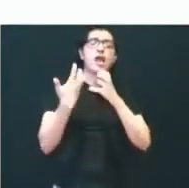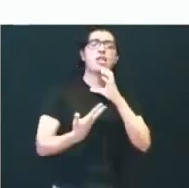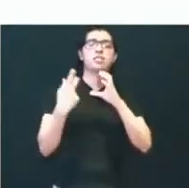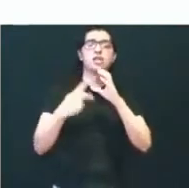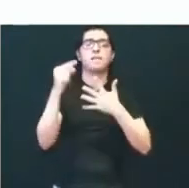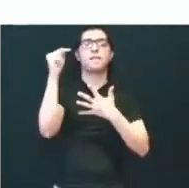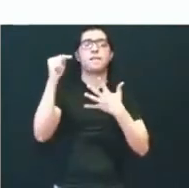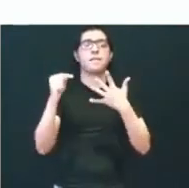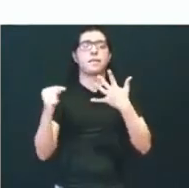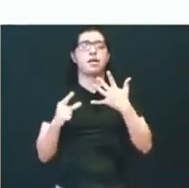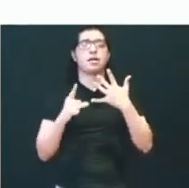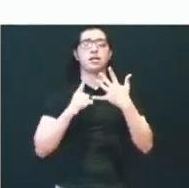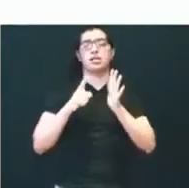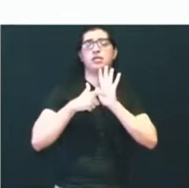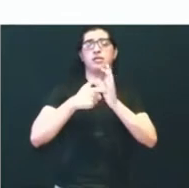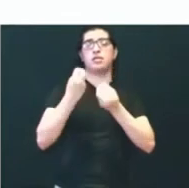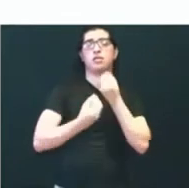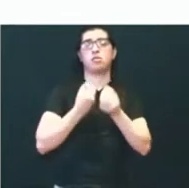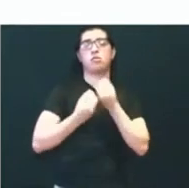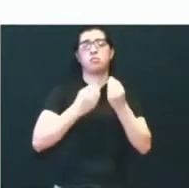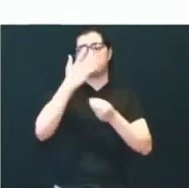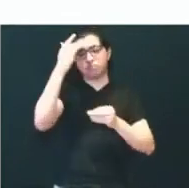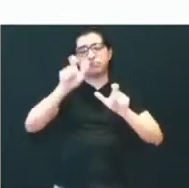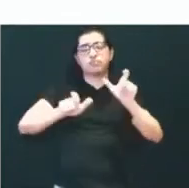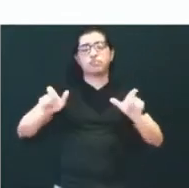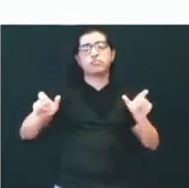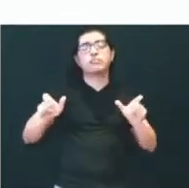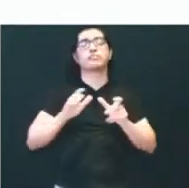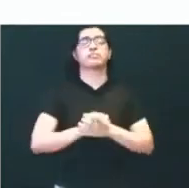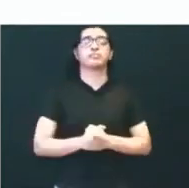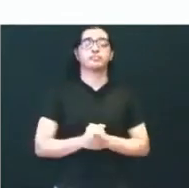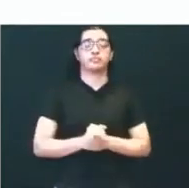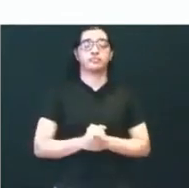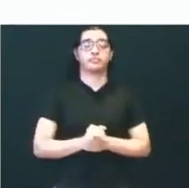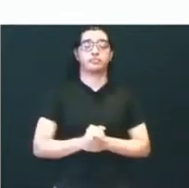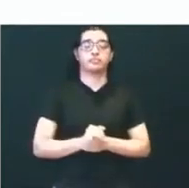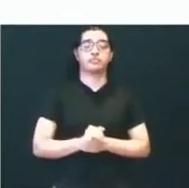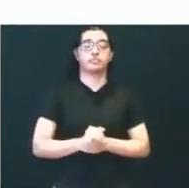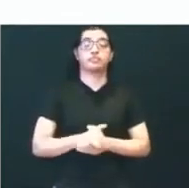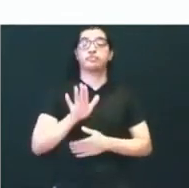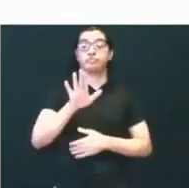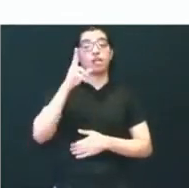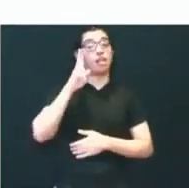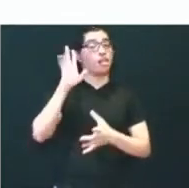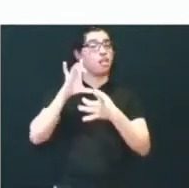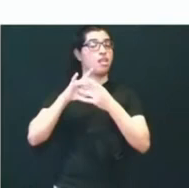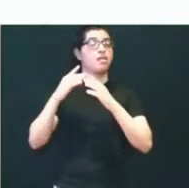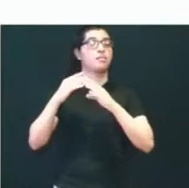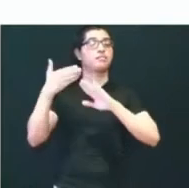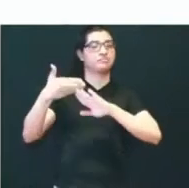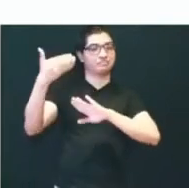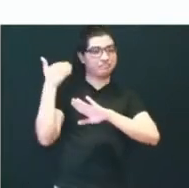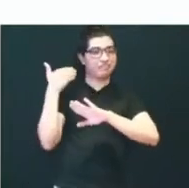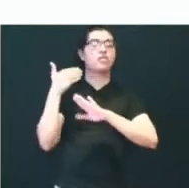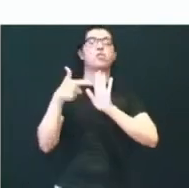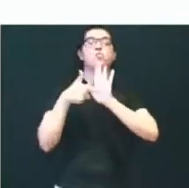sinais clínicos, os sintomas que os pacientes podem apresentar? Olha, se a gente lembrar daquele slide onde eu